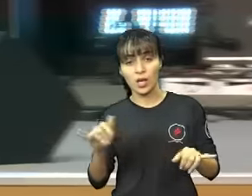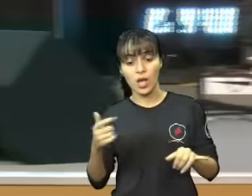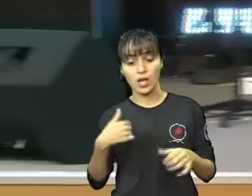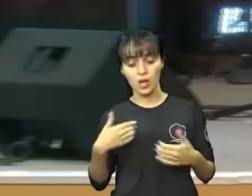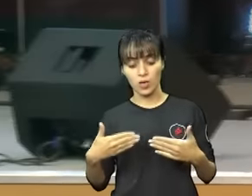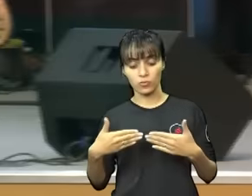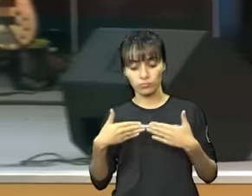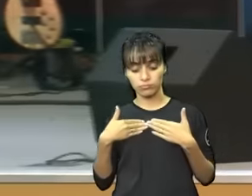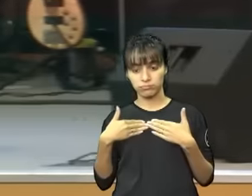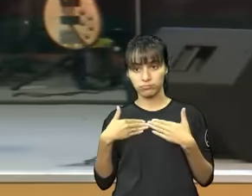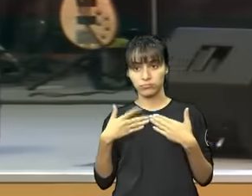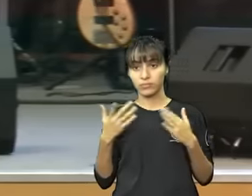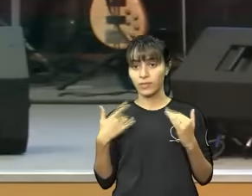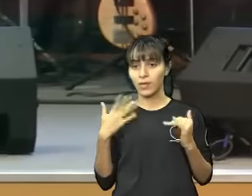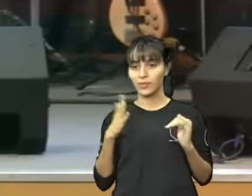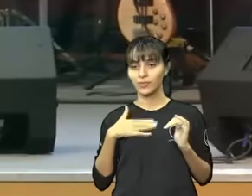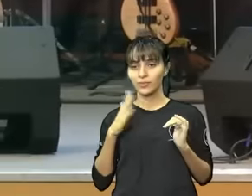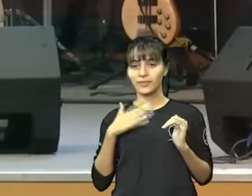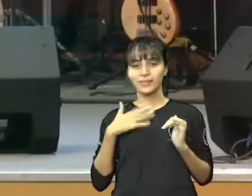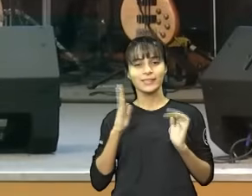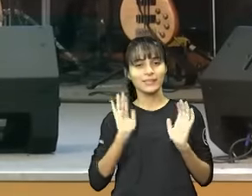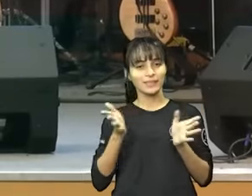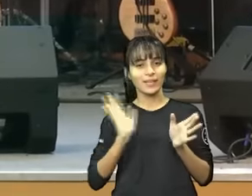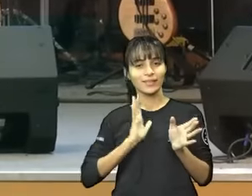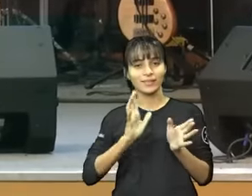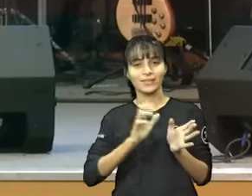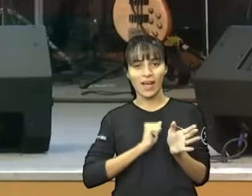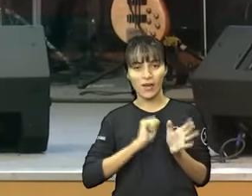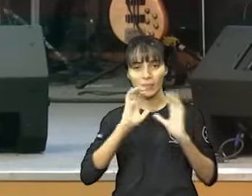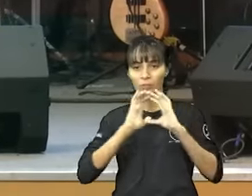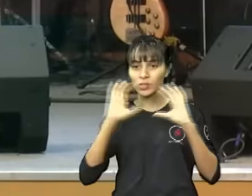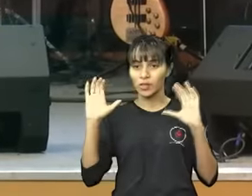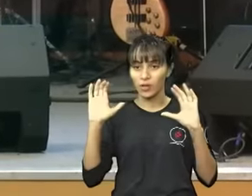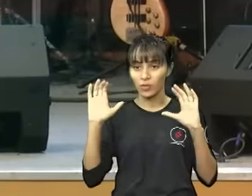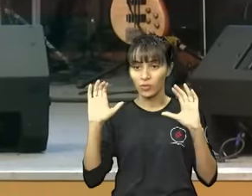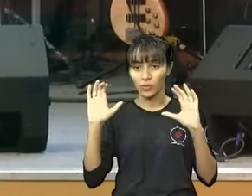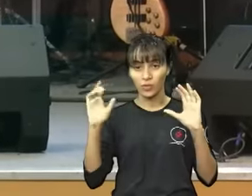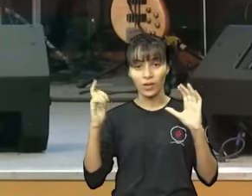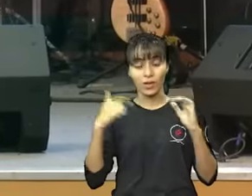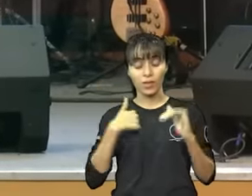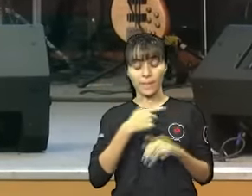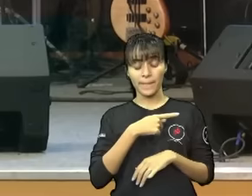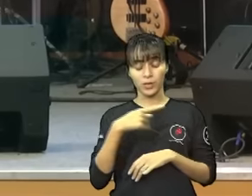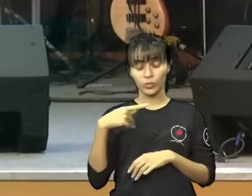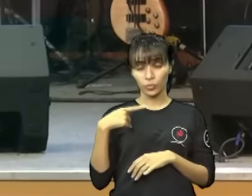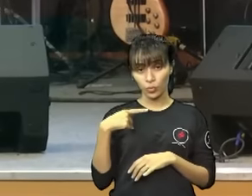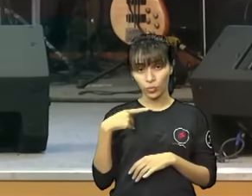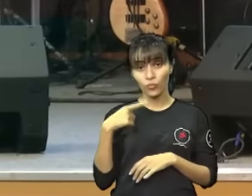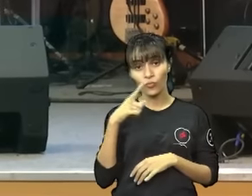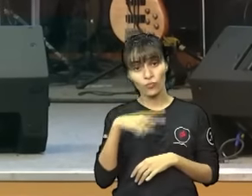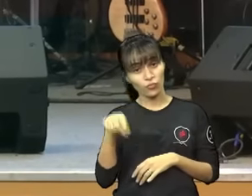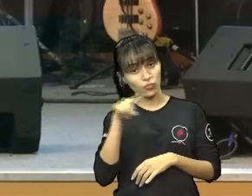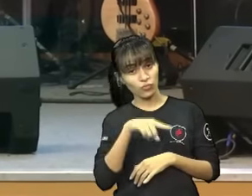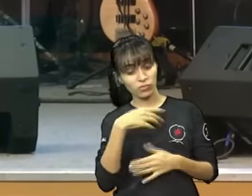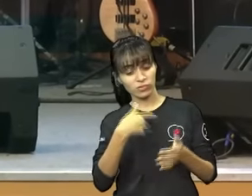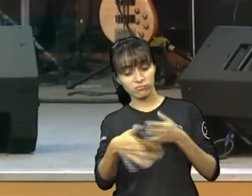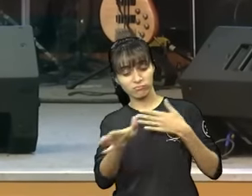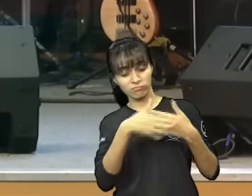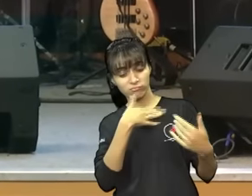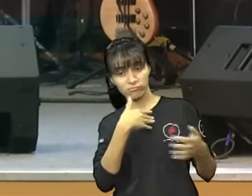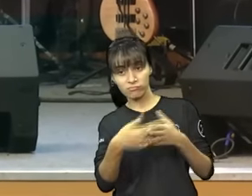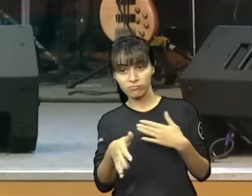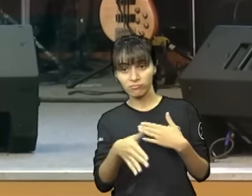isento Já estou aqui com salvo-conduto para o céu eu sou pastor vocês que se las